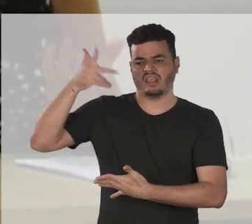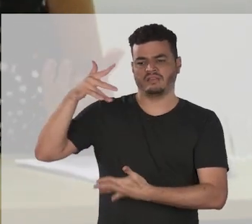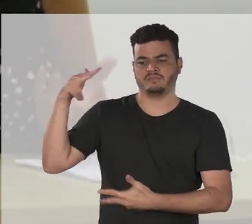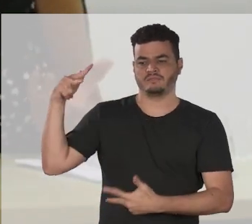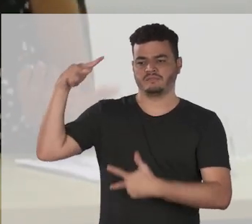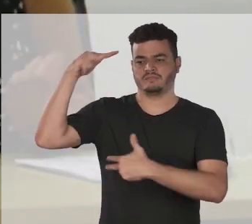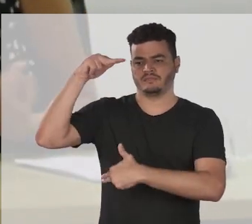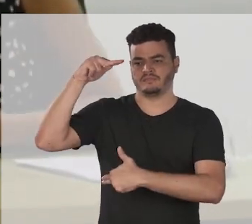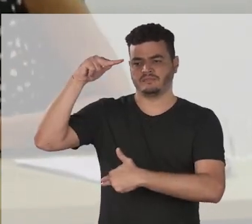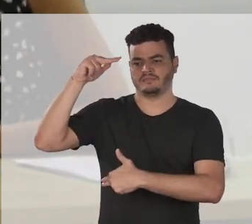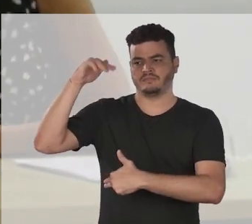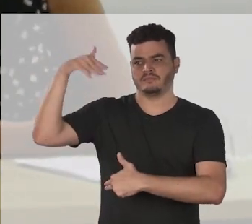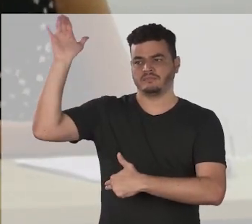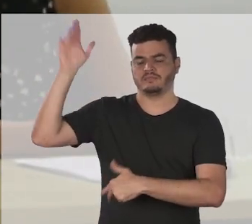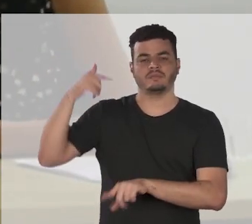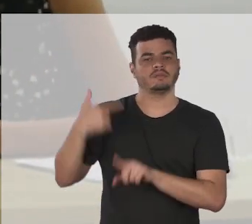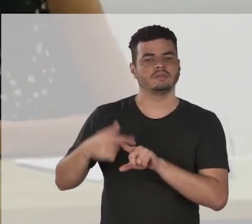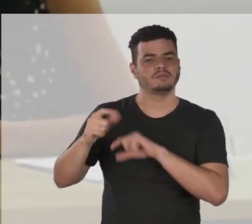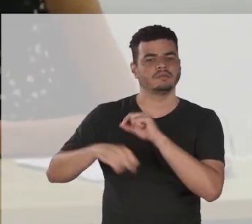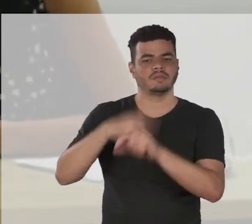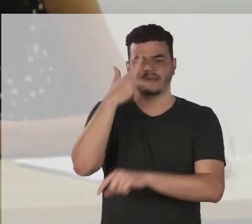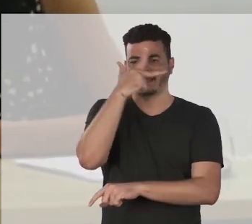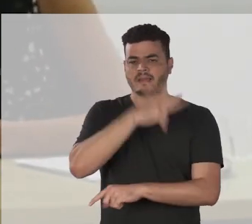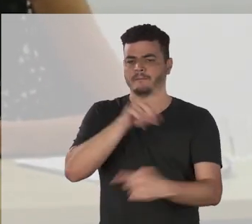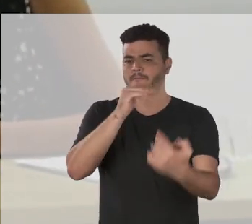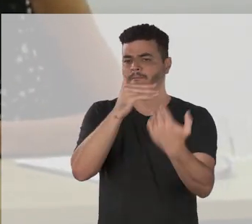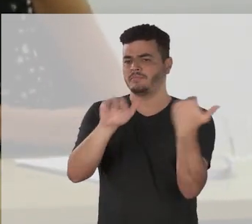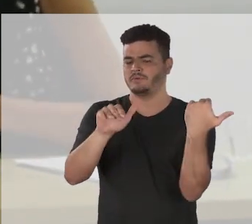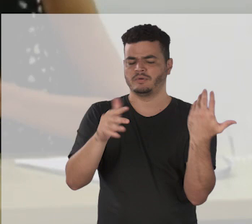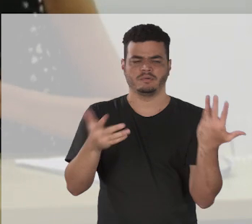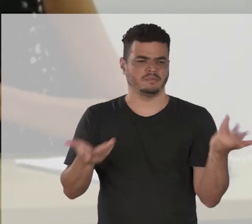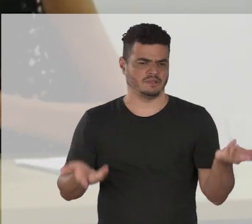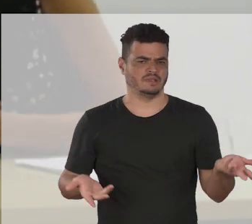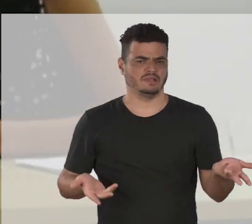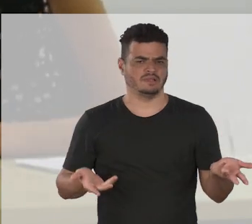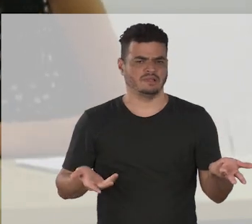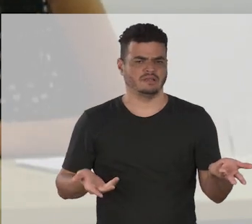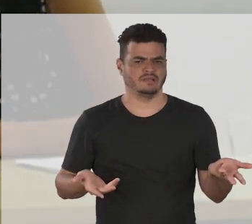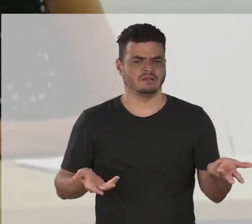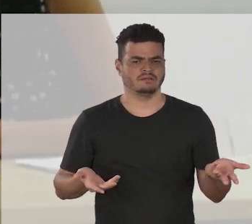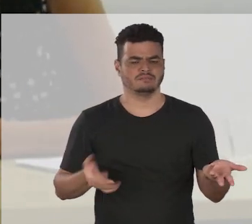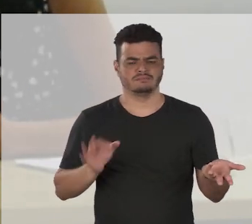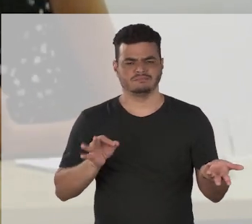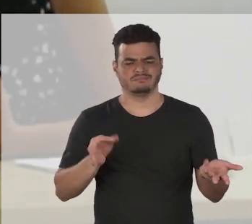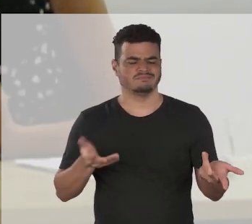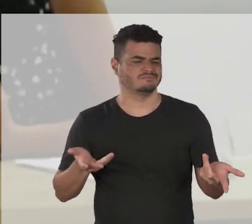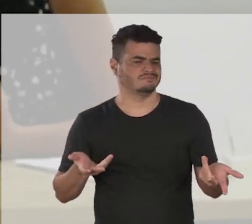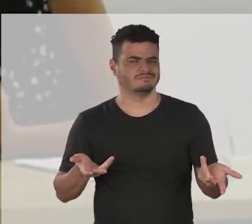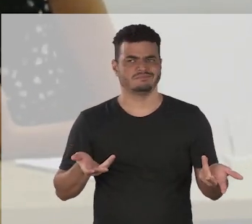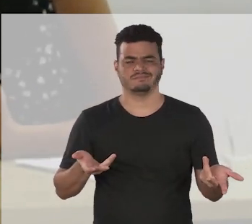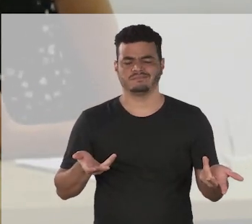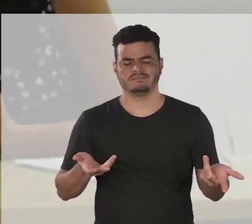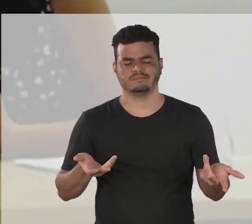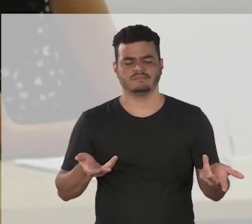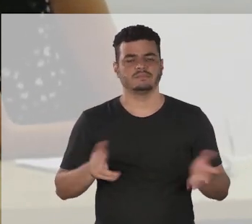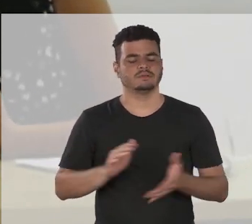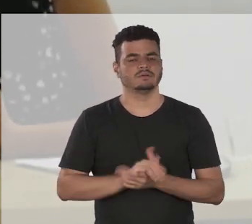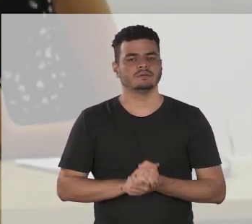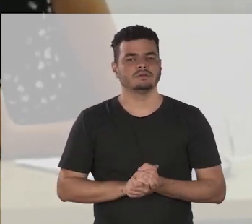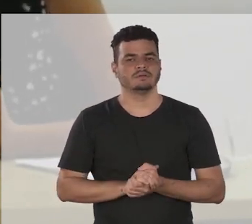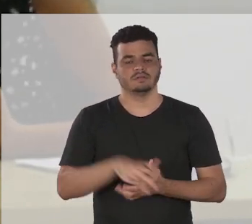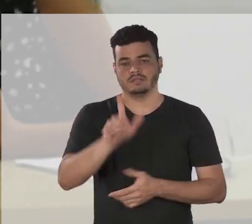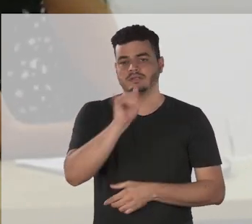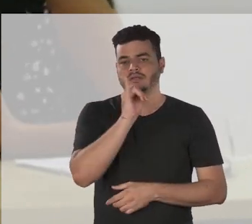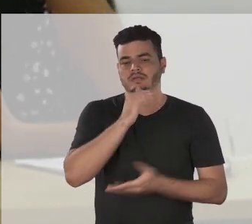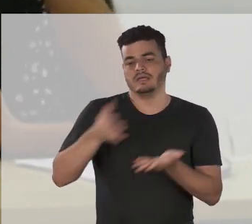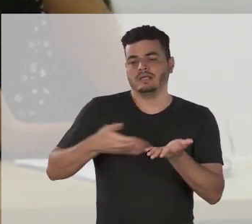não são por aí politicamente corretas. Bom, ver isso também, né? Bom, com